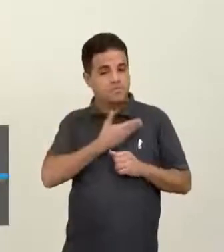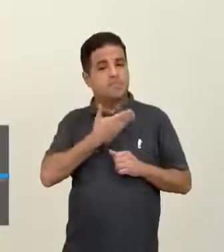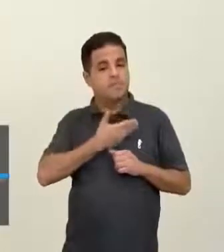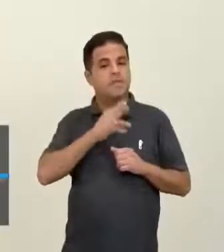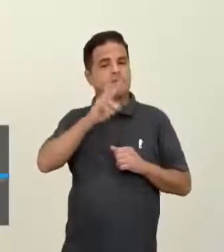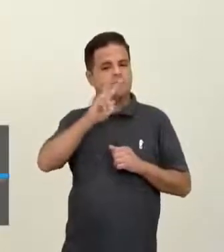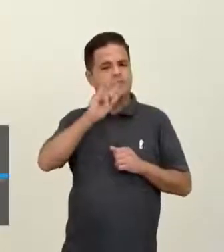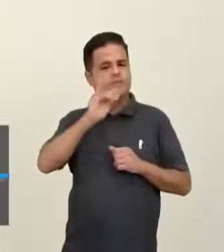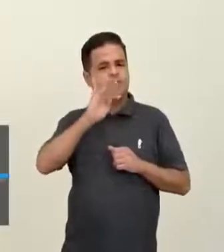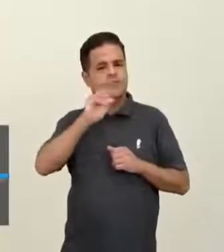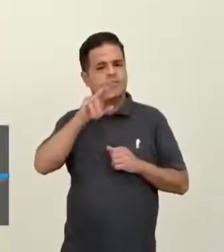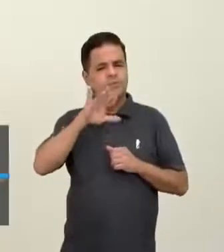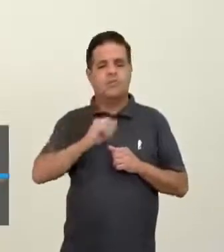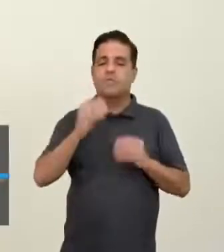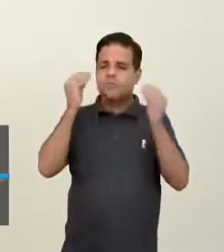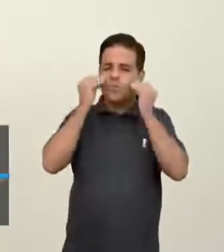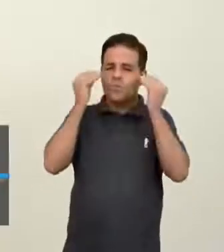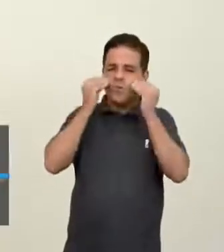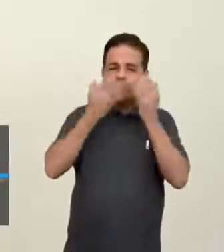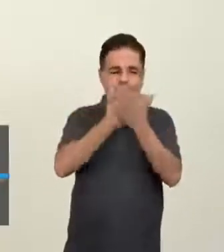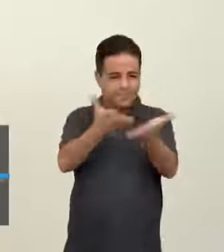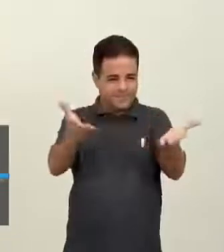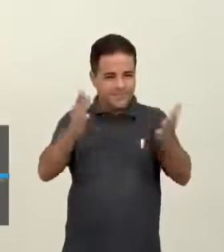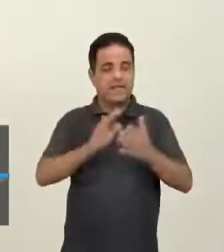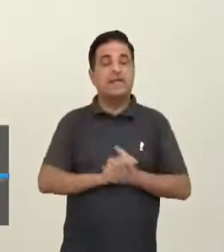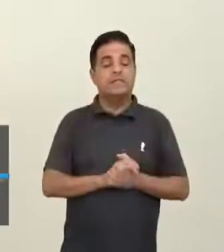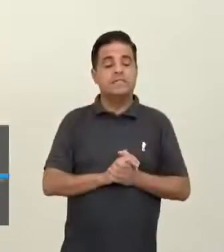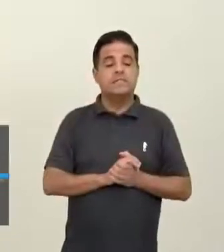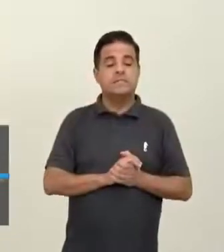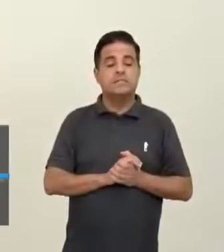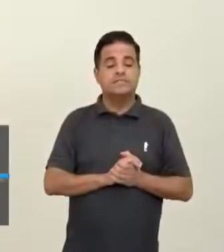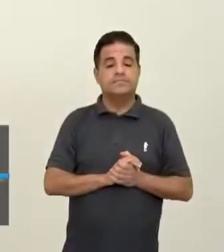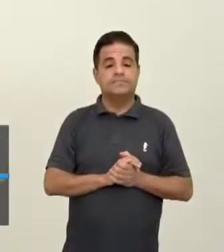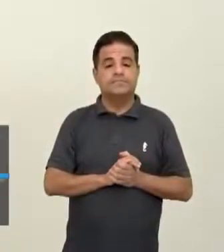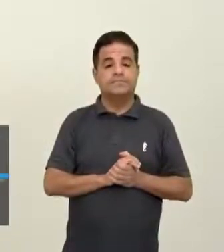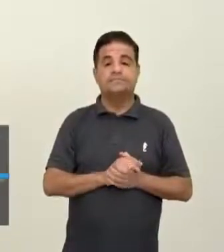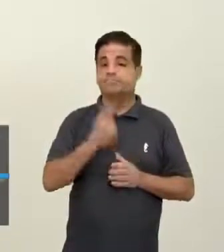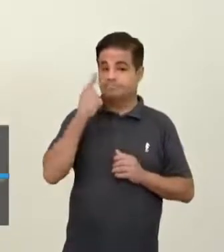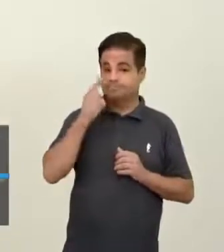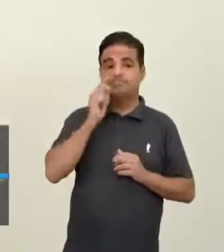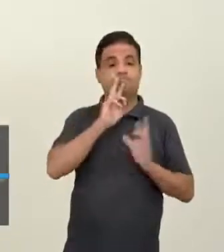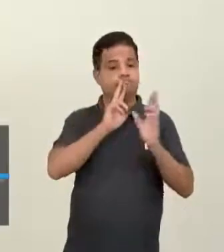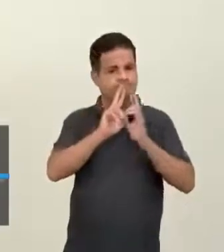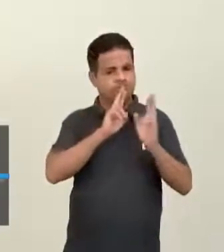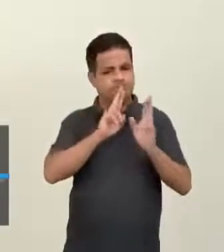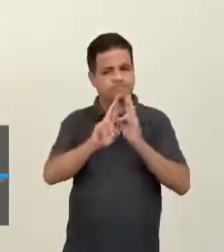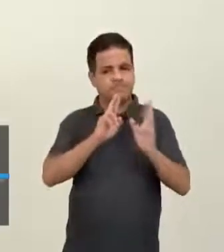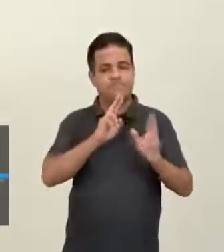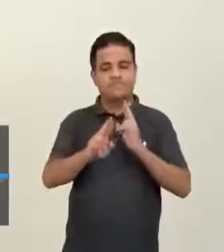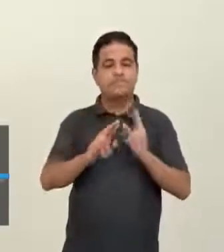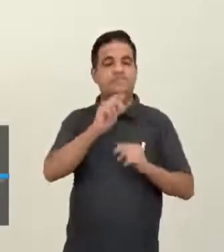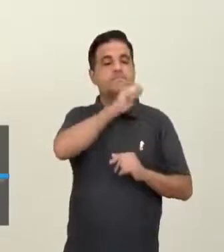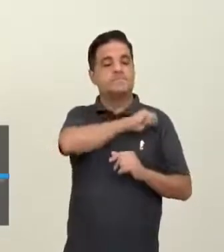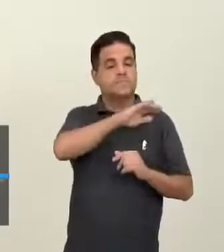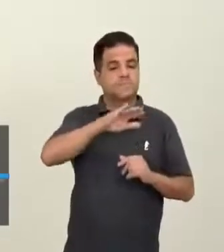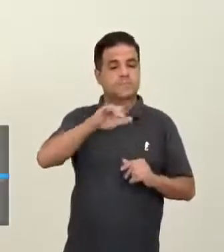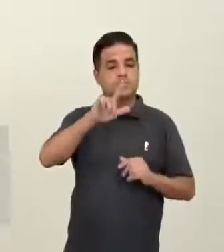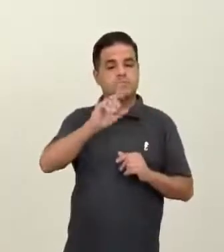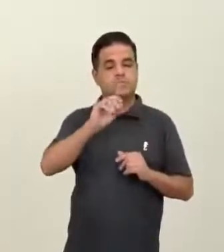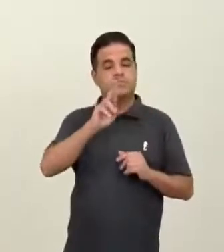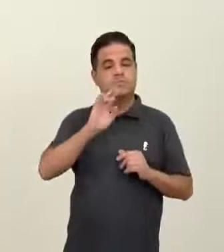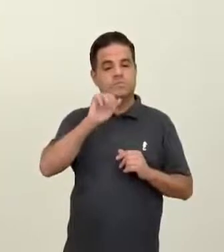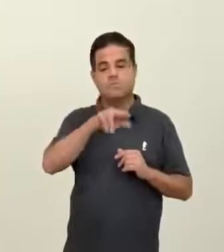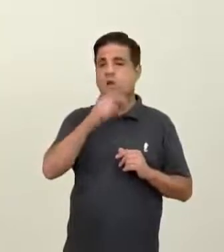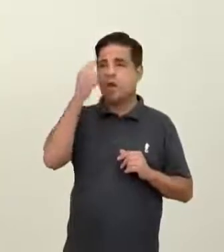Vitória, ó. Um beijo para eles. Beijão para vocês, tá bom? O pessoal participa bastante, né? As respostas, isso. A aluna Lorena.